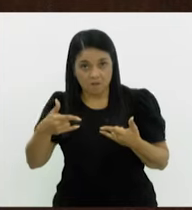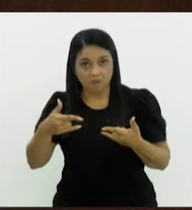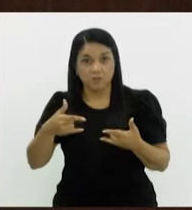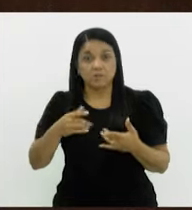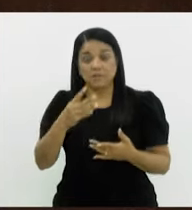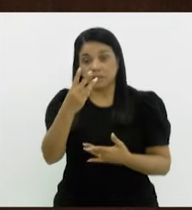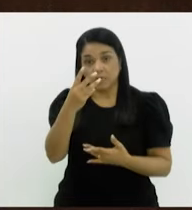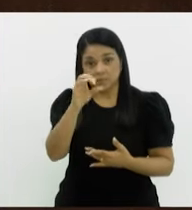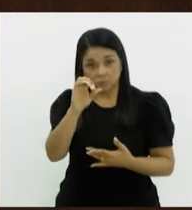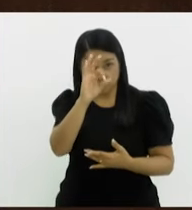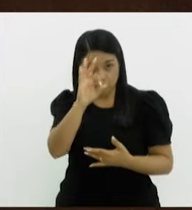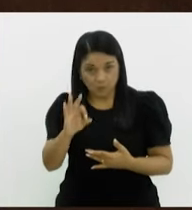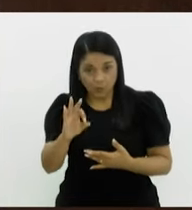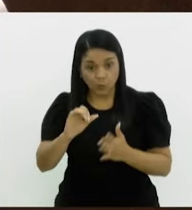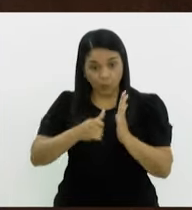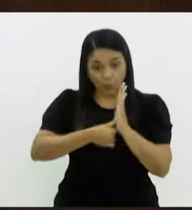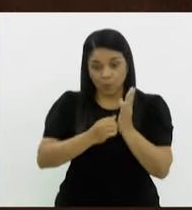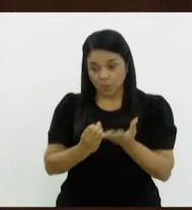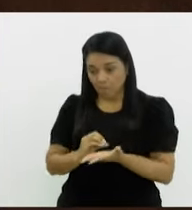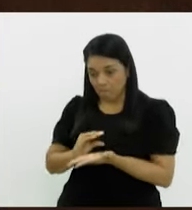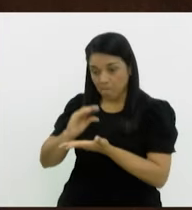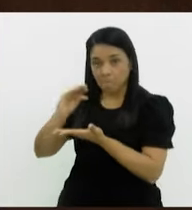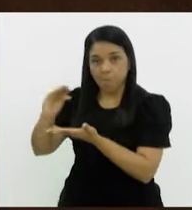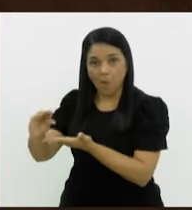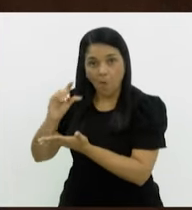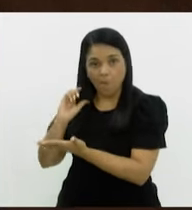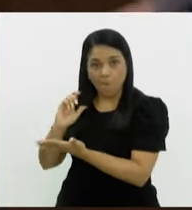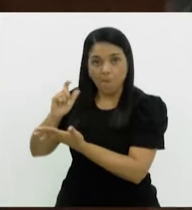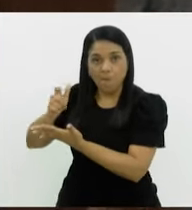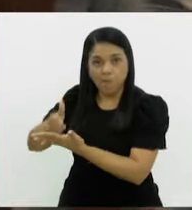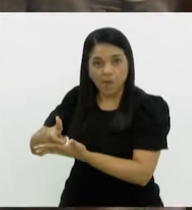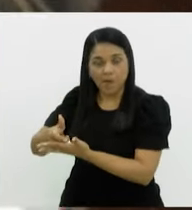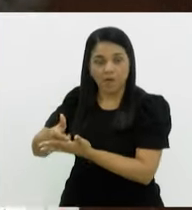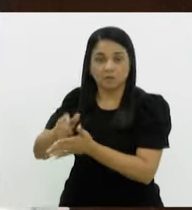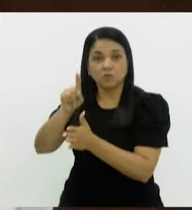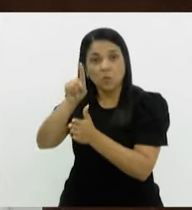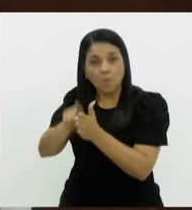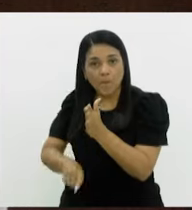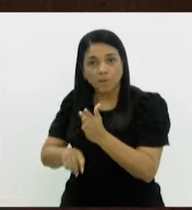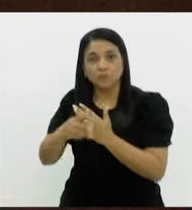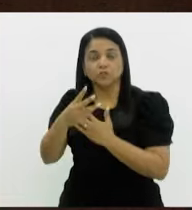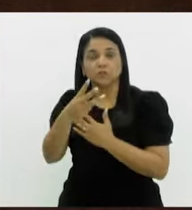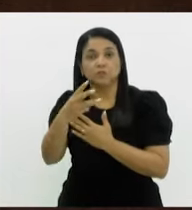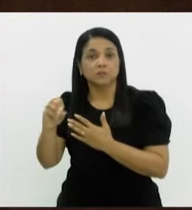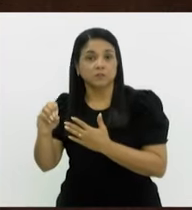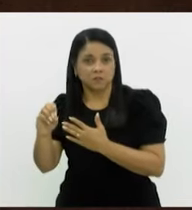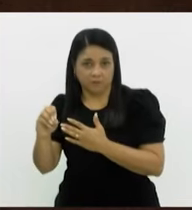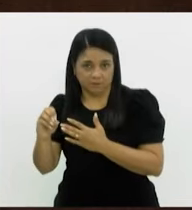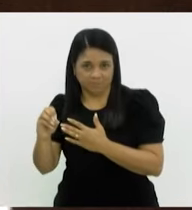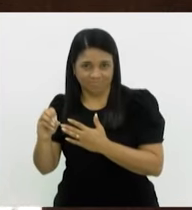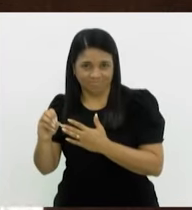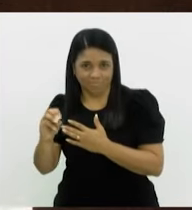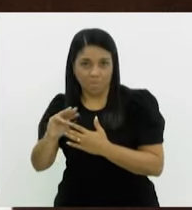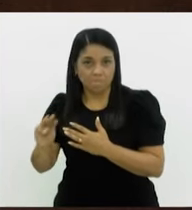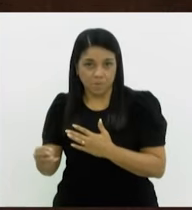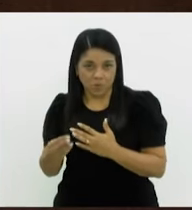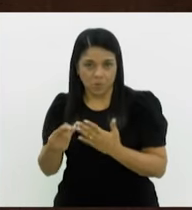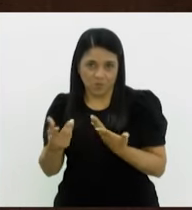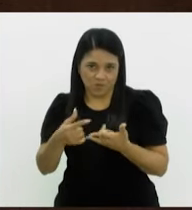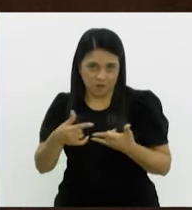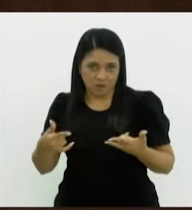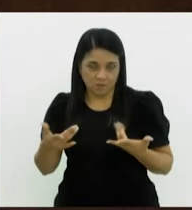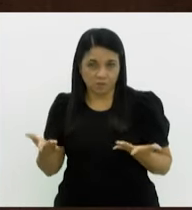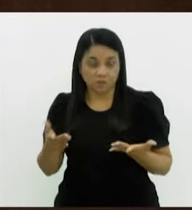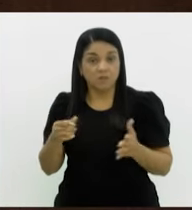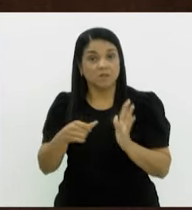de 999 menos 30 ingressos. E como eu falei no início da minha fala, tem clube hoje que não tem